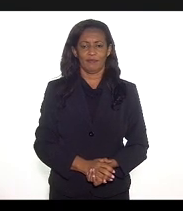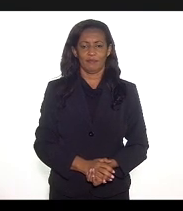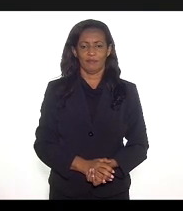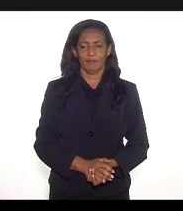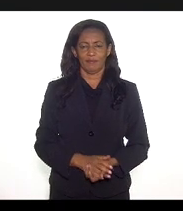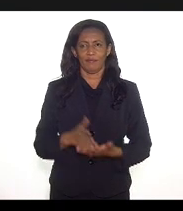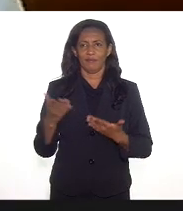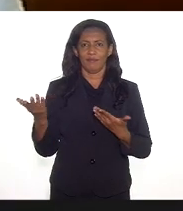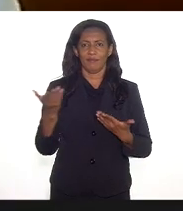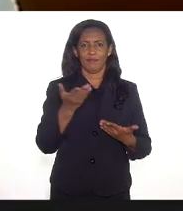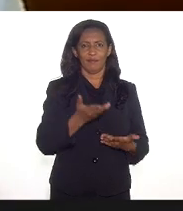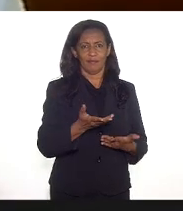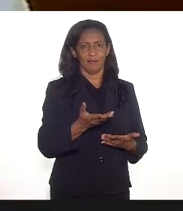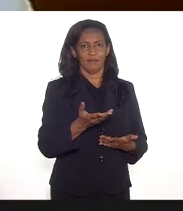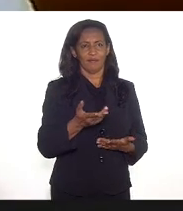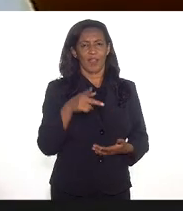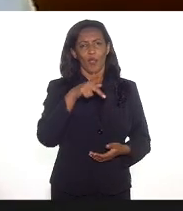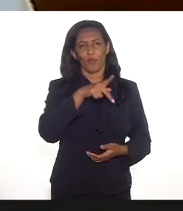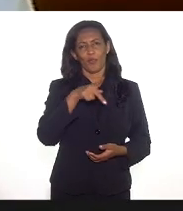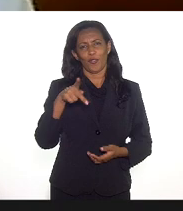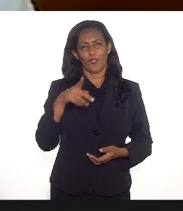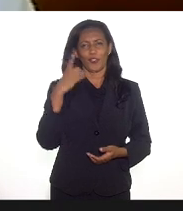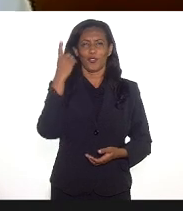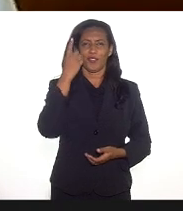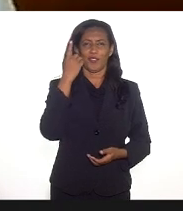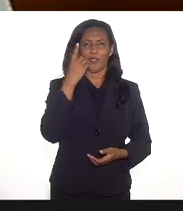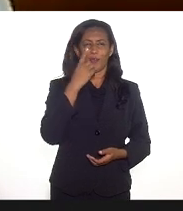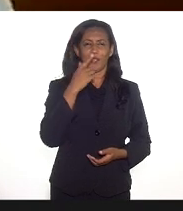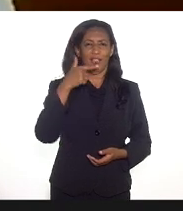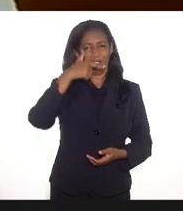querido presidente professor Luiz Paulo Corrêa da Rocha,